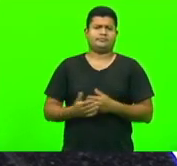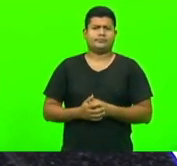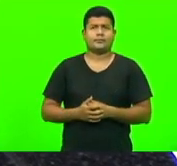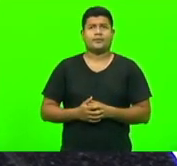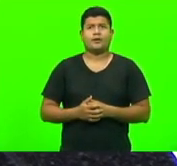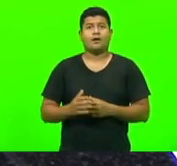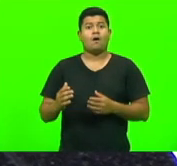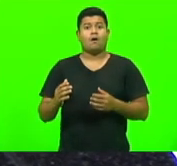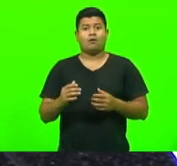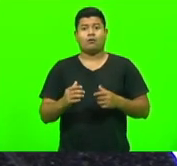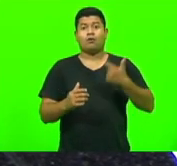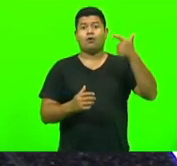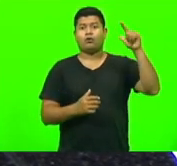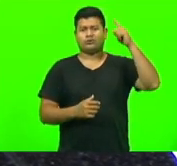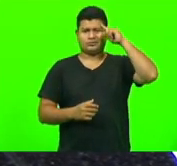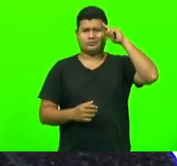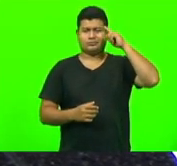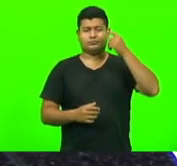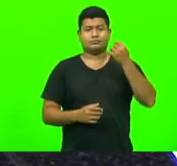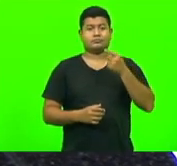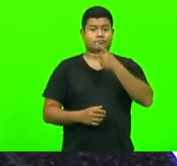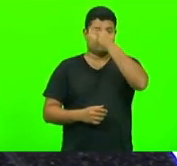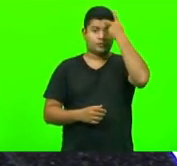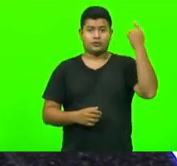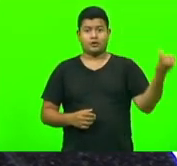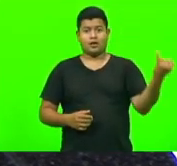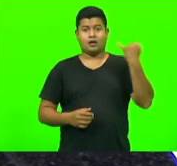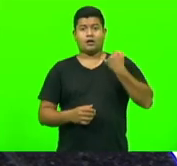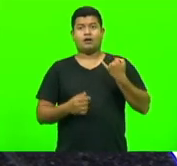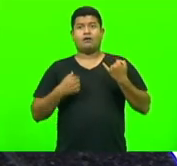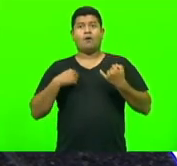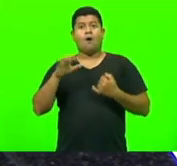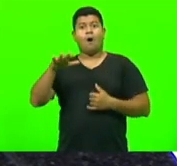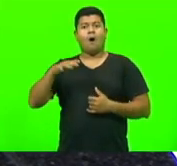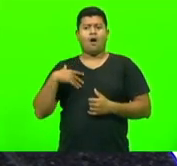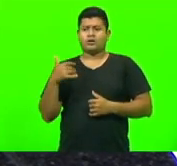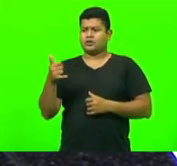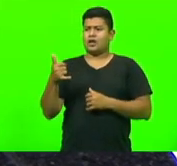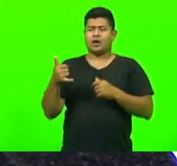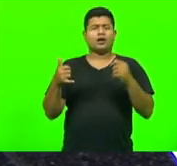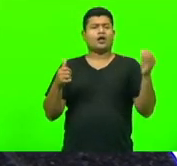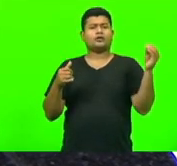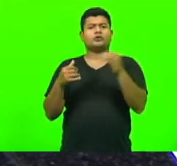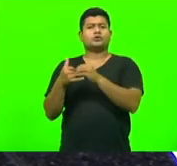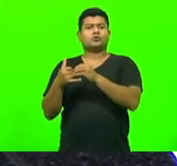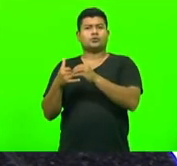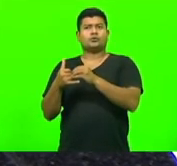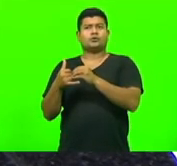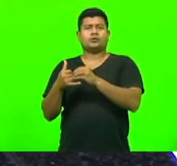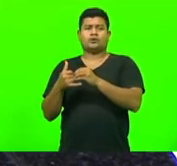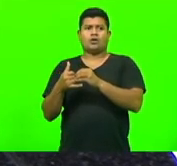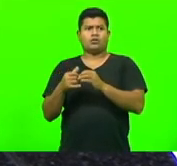mas hoje todo mundo já pode carregar esse tal do passaporte, inclusive no celular. Todo mundo, vírgula.